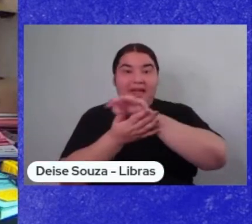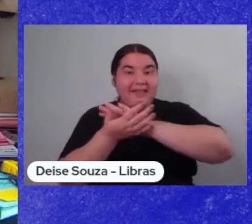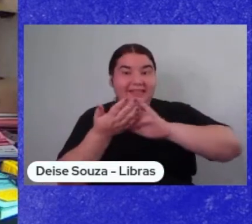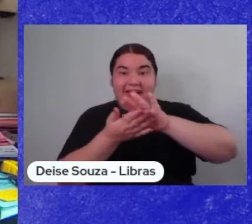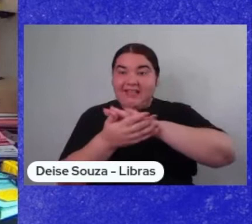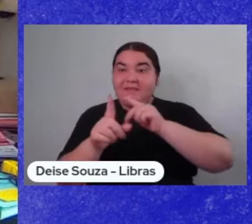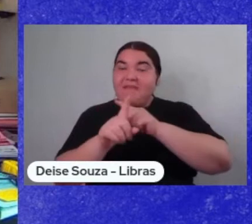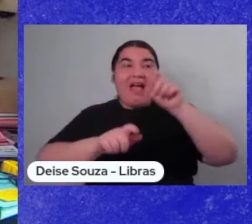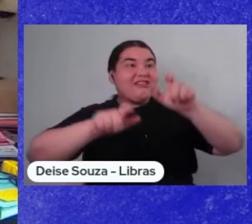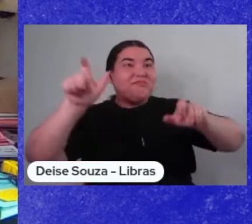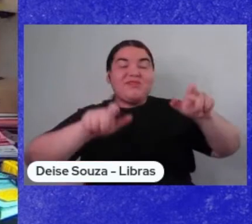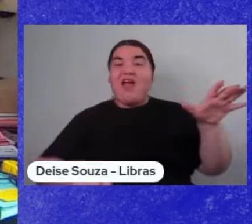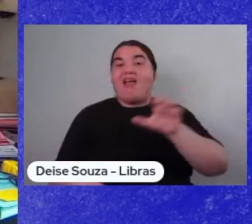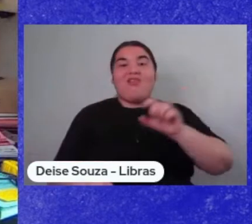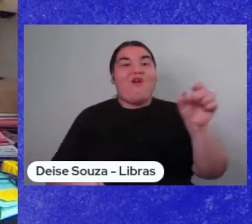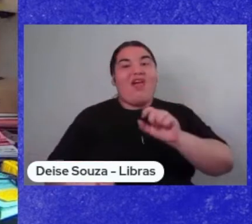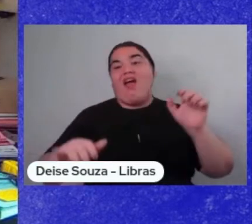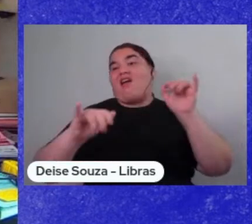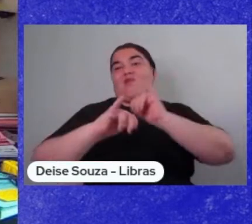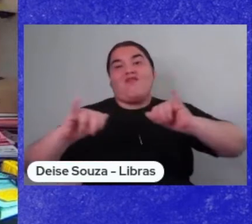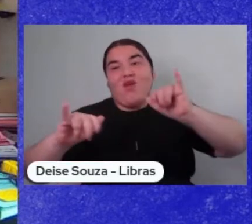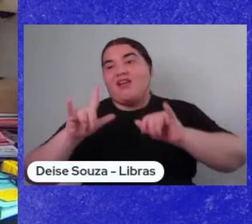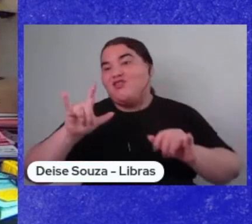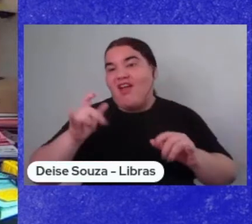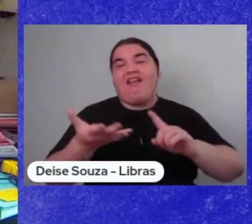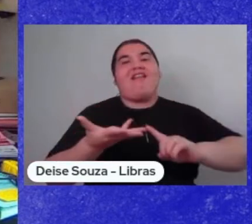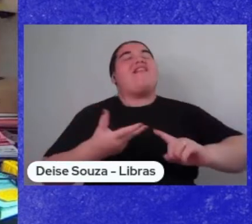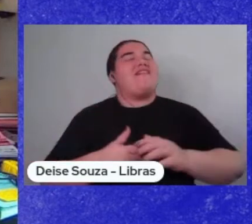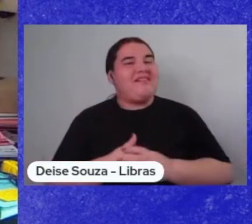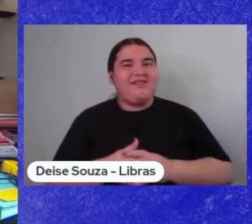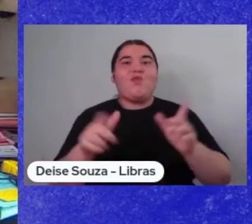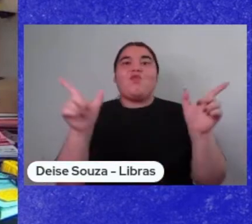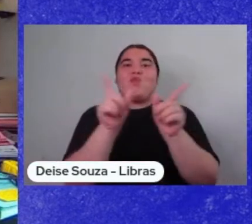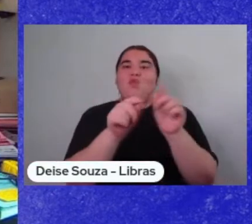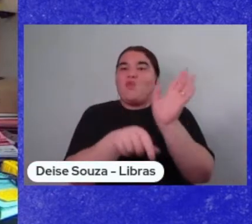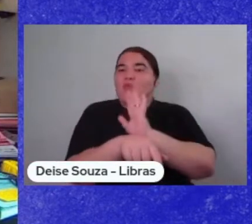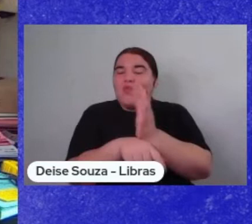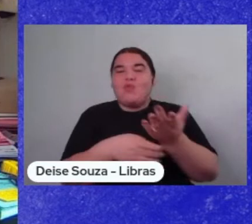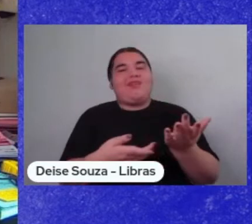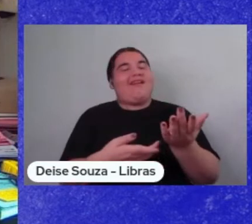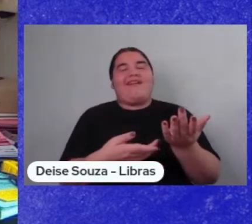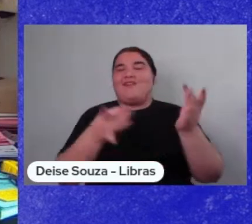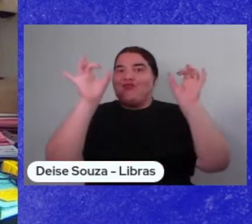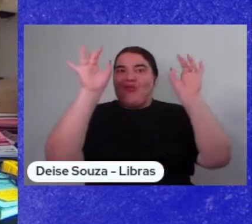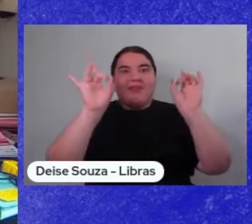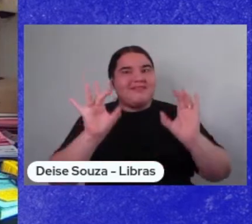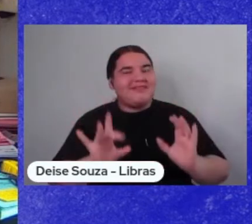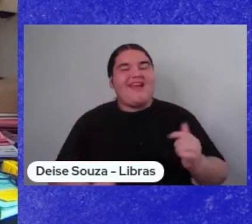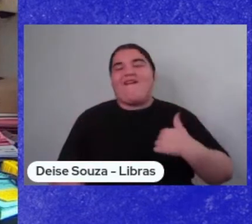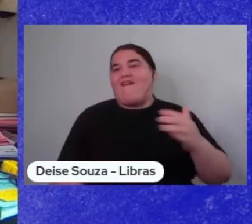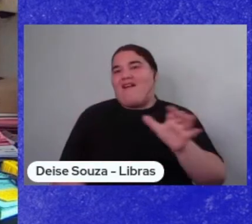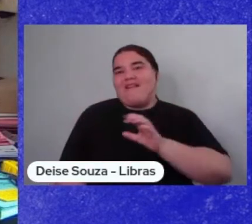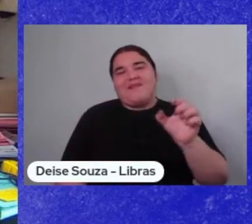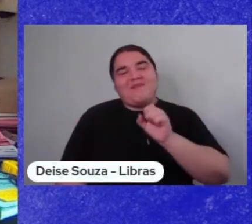existiu, assim. Então, tipo, é surreal para um curta, e para um curta que é tão especial para mim, para as pessoas se identificarem tanto desse jeito, é muito